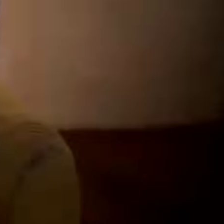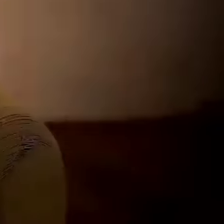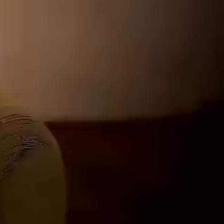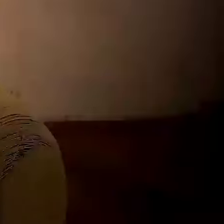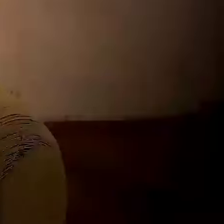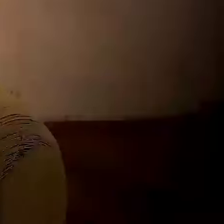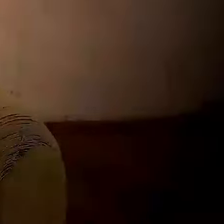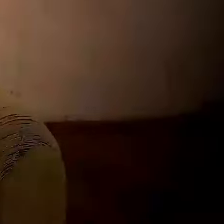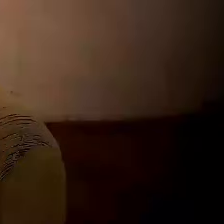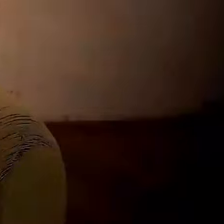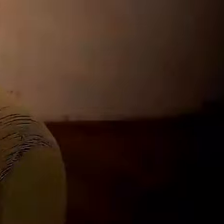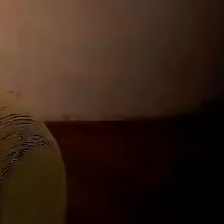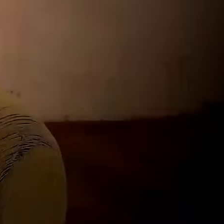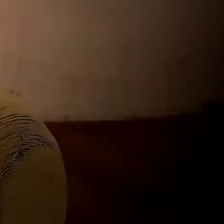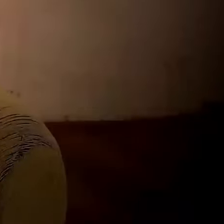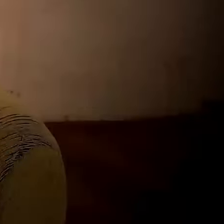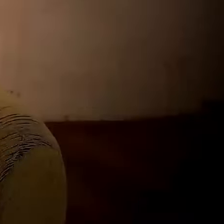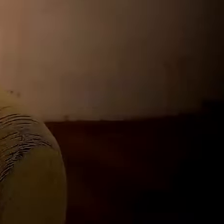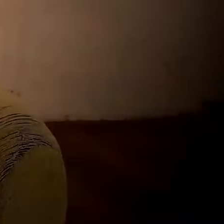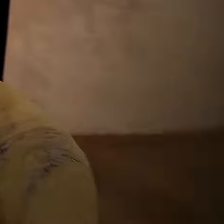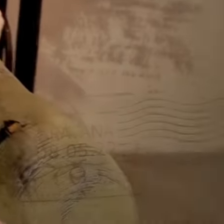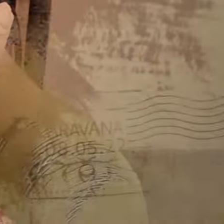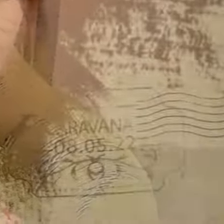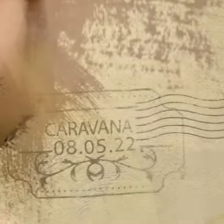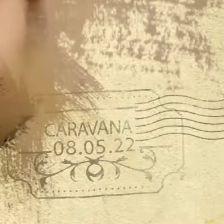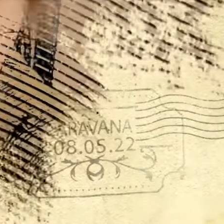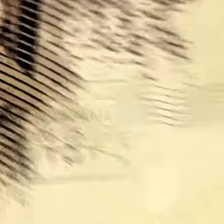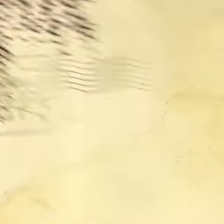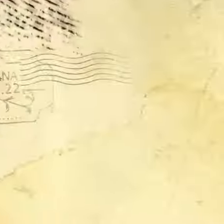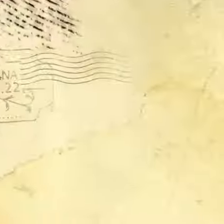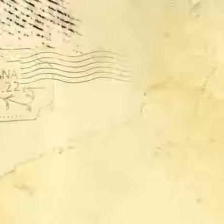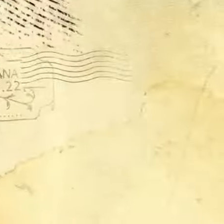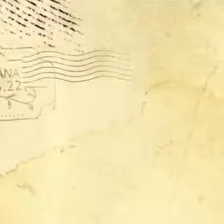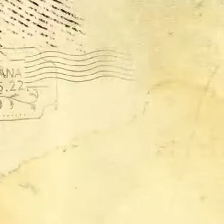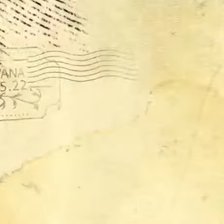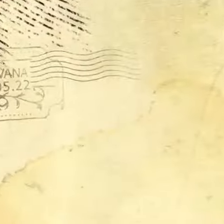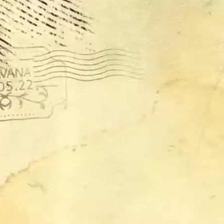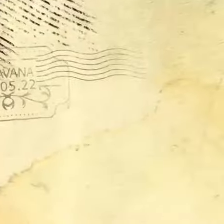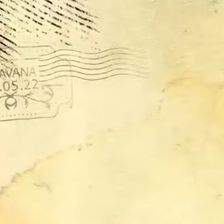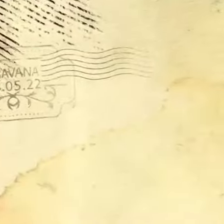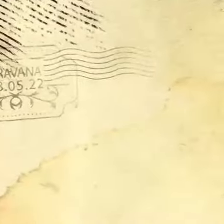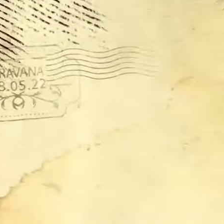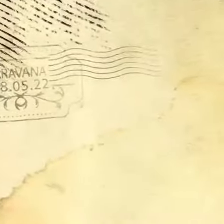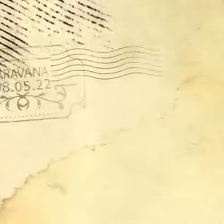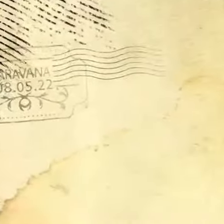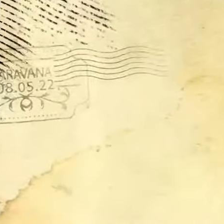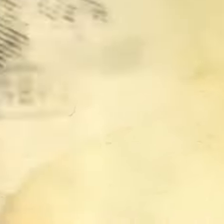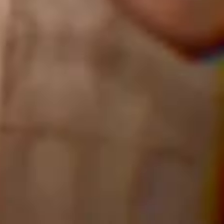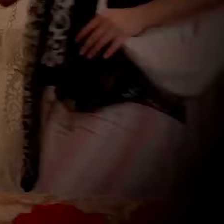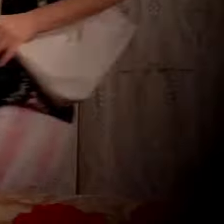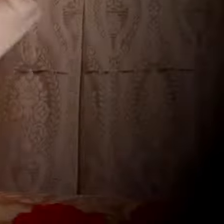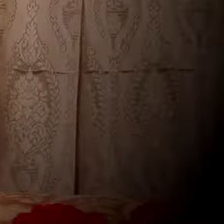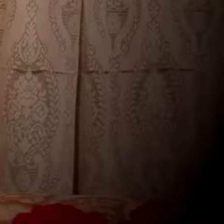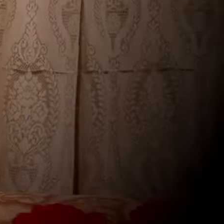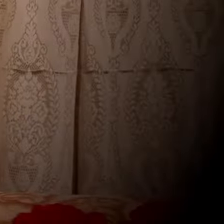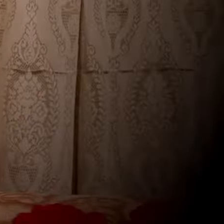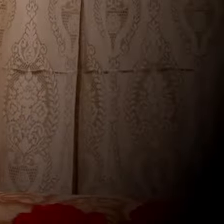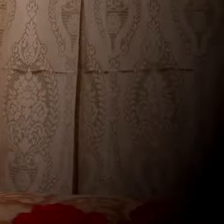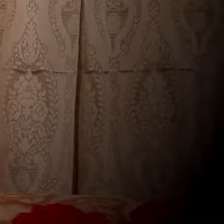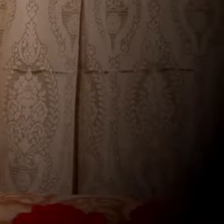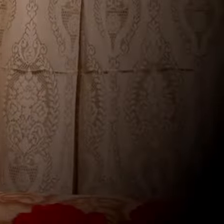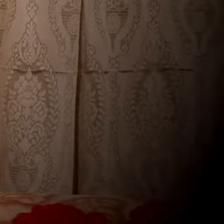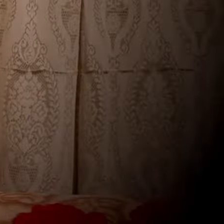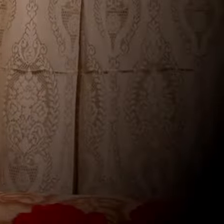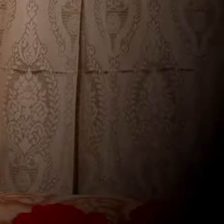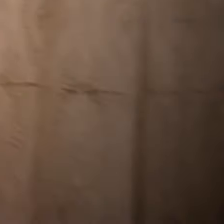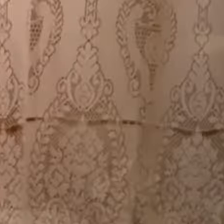papà. Caga tutta la famiglia, caga tutta la famiglia. Caga la mamma, caga el papà. Caga tutta la